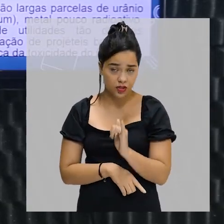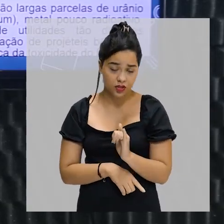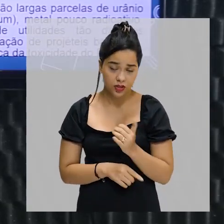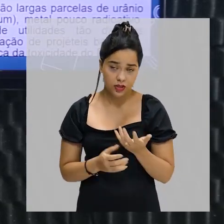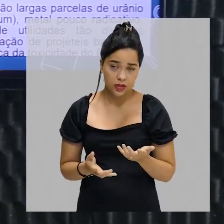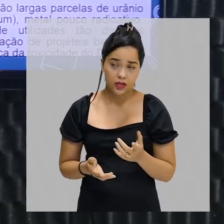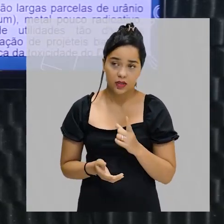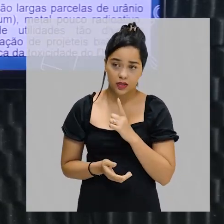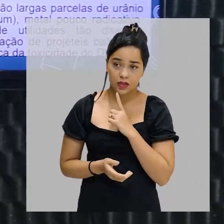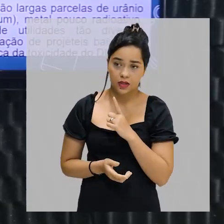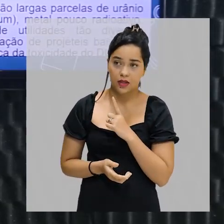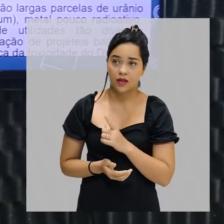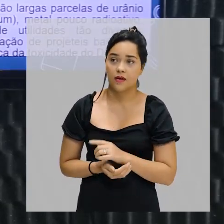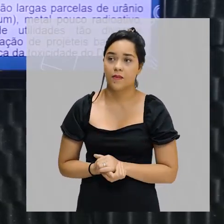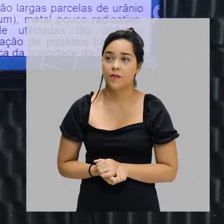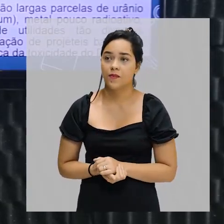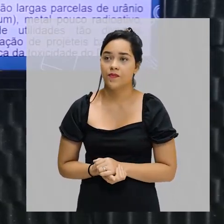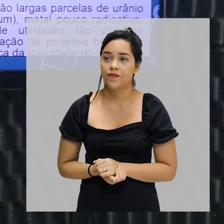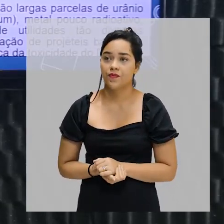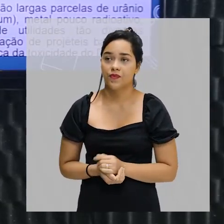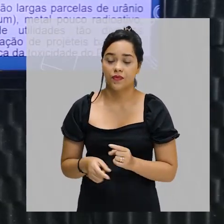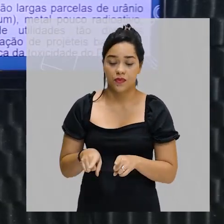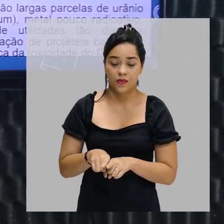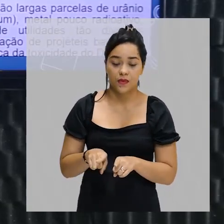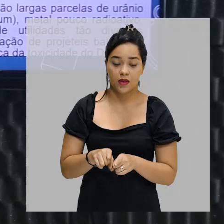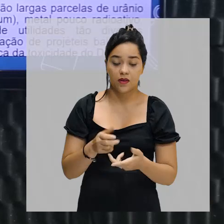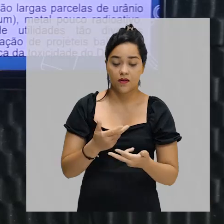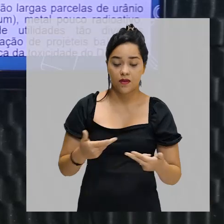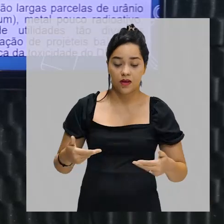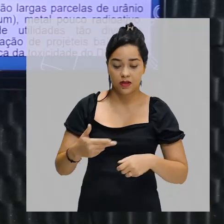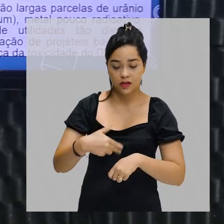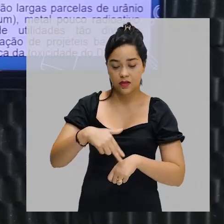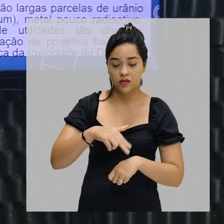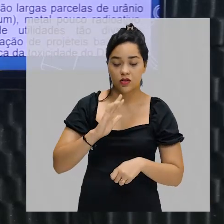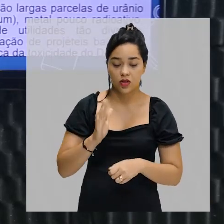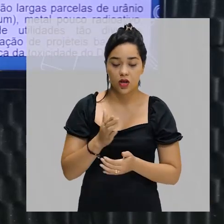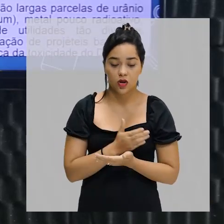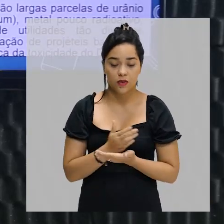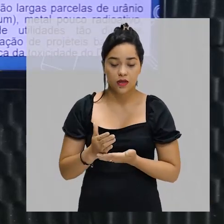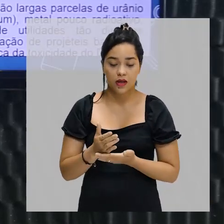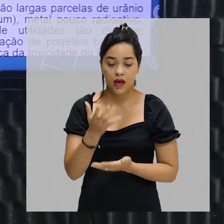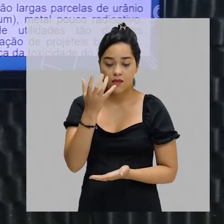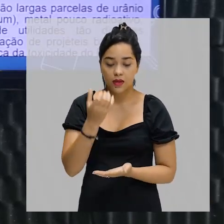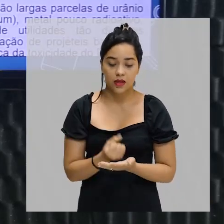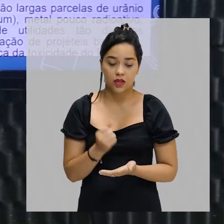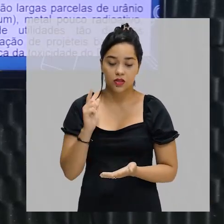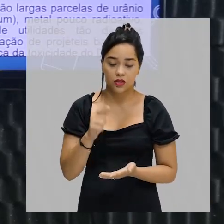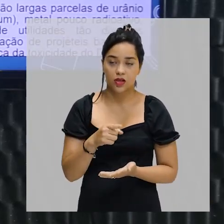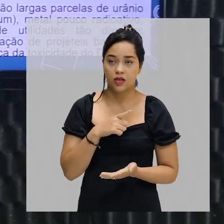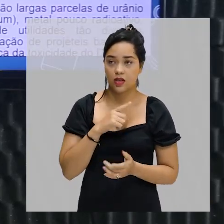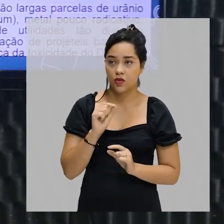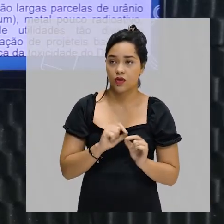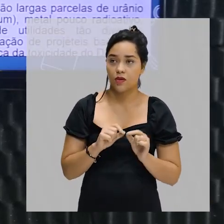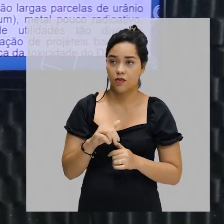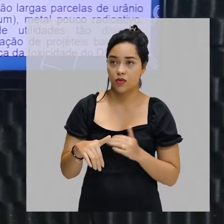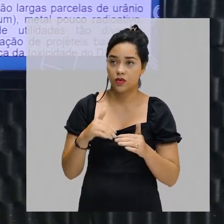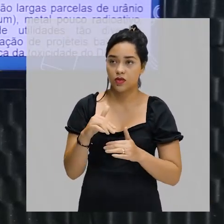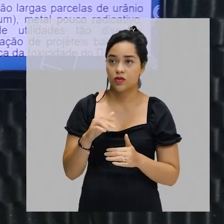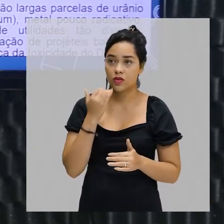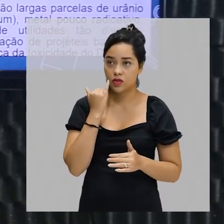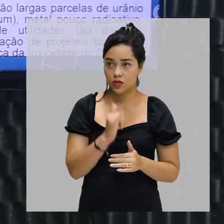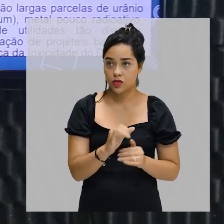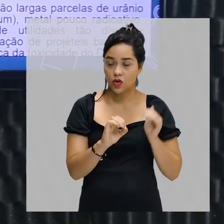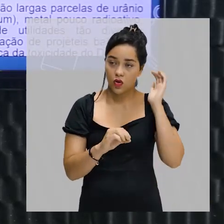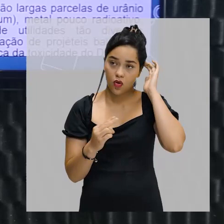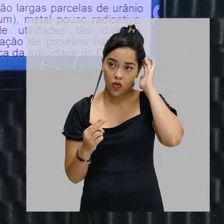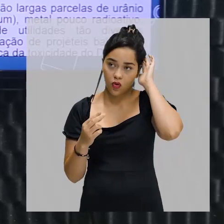urânio para esse fim. E existem nações que começaram a implantar esses parques para a produção de energia ou para a